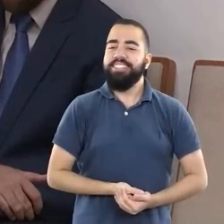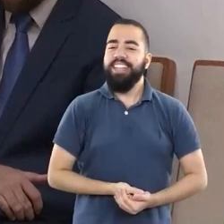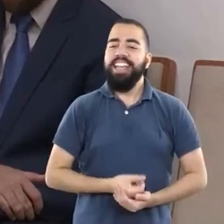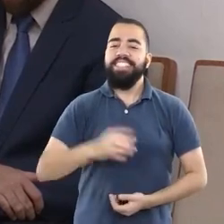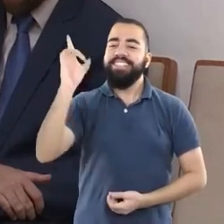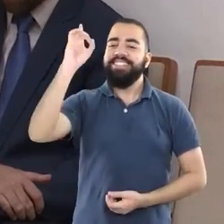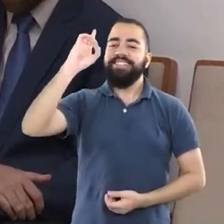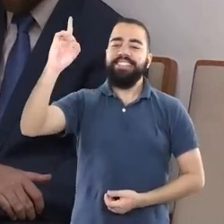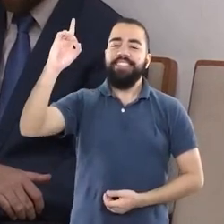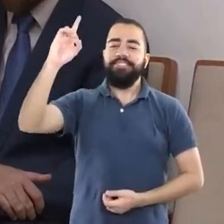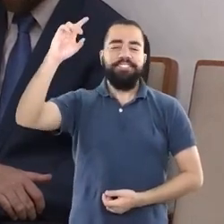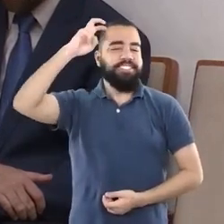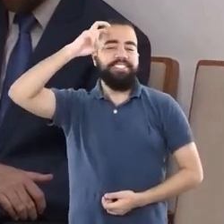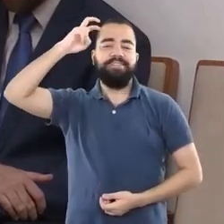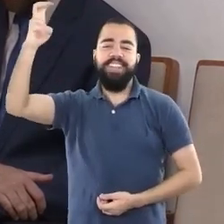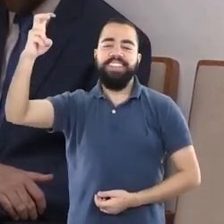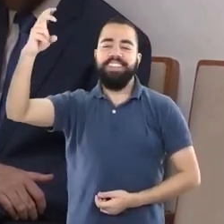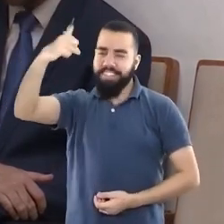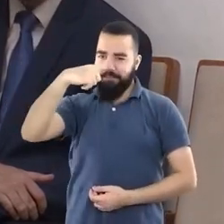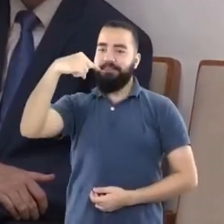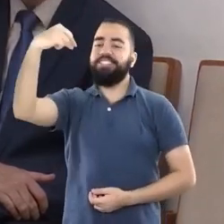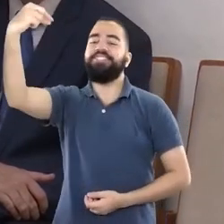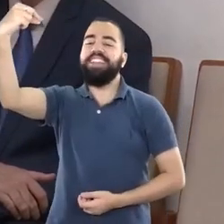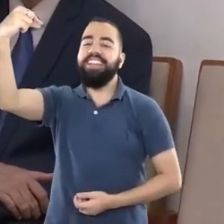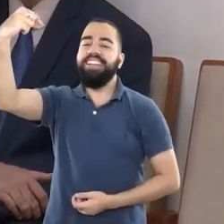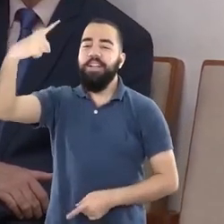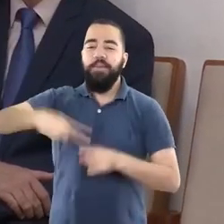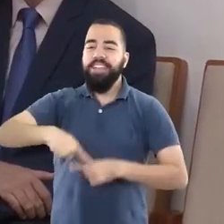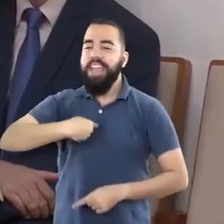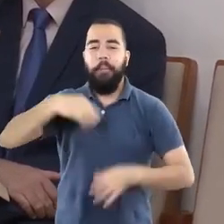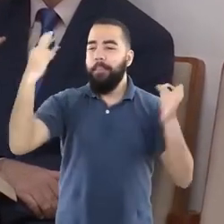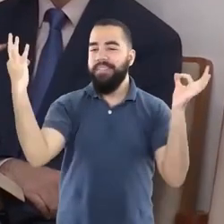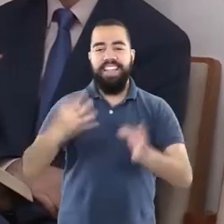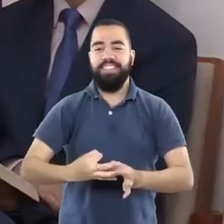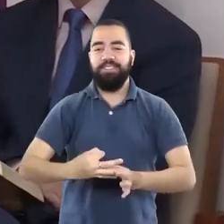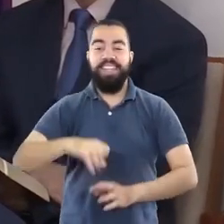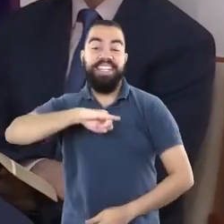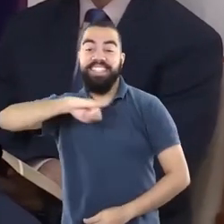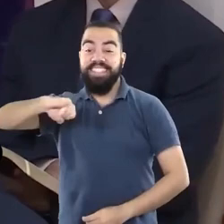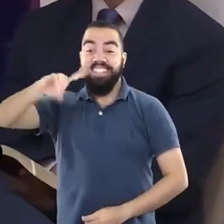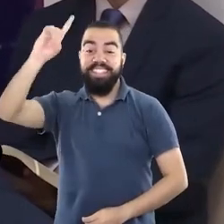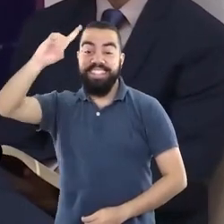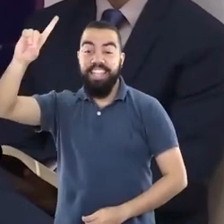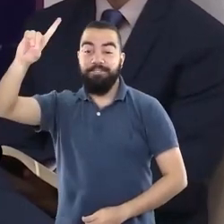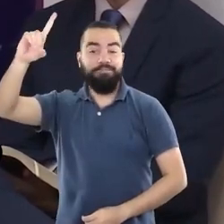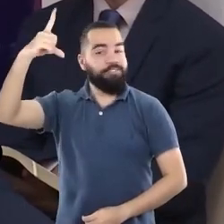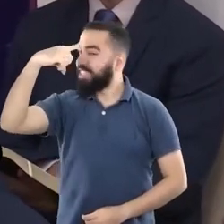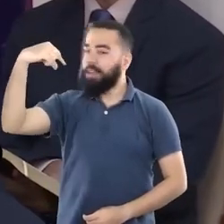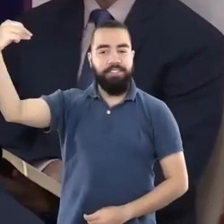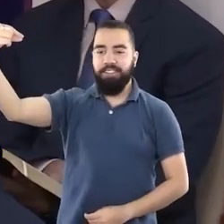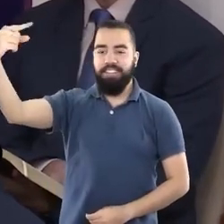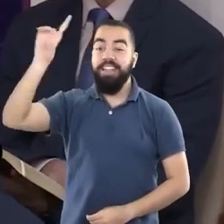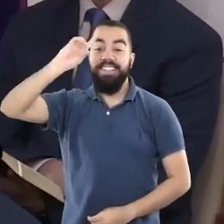Deus foi tão sábio ao me escolher. Porque se Deus não tivesse me escolhido, eu teria cometido um erro estratégico muito grande, porque eu sou uma